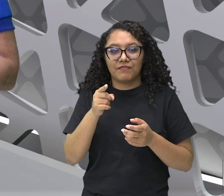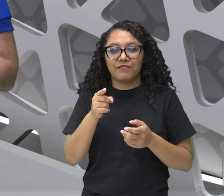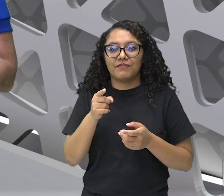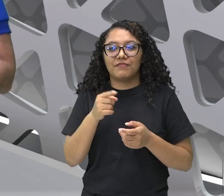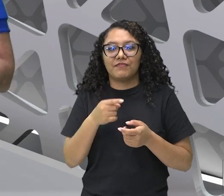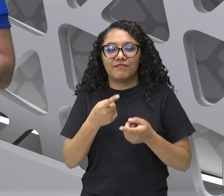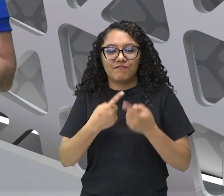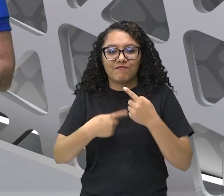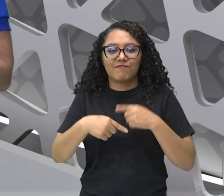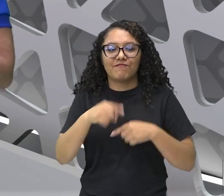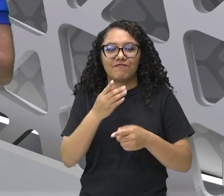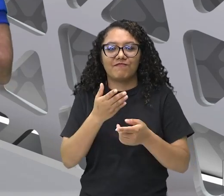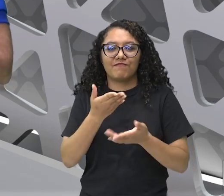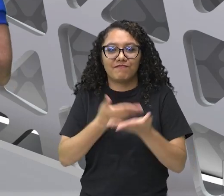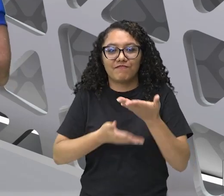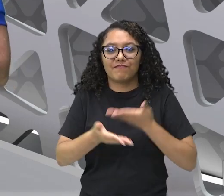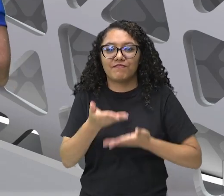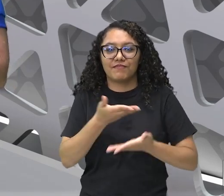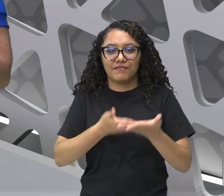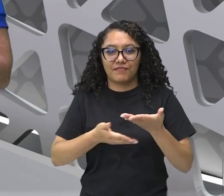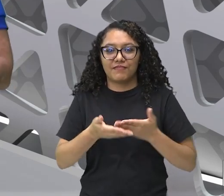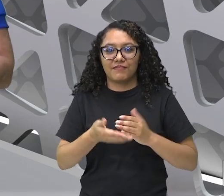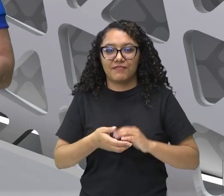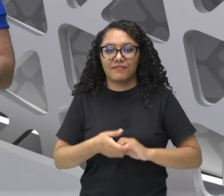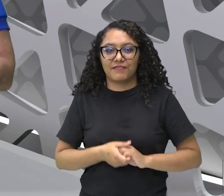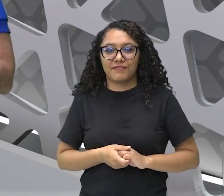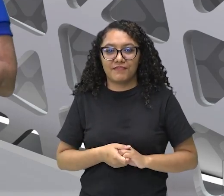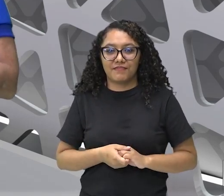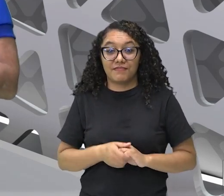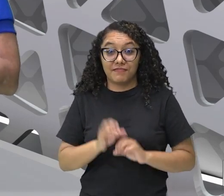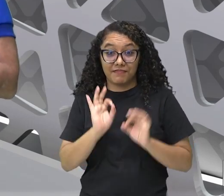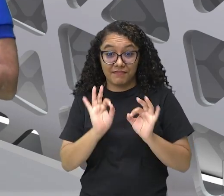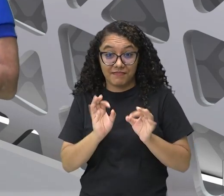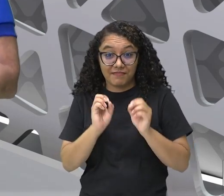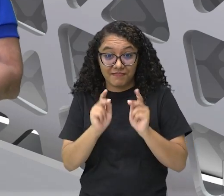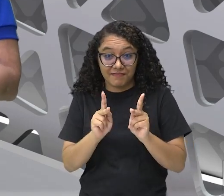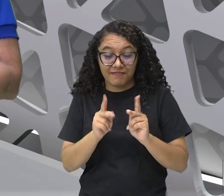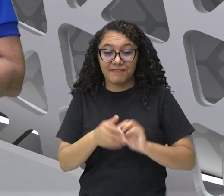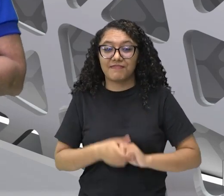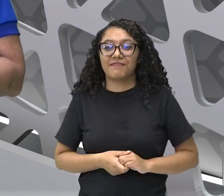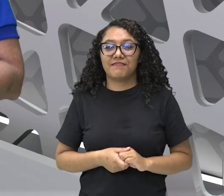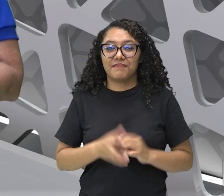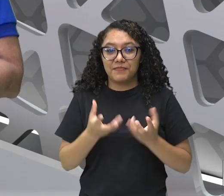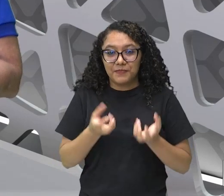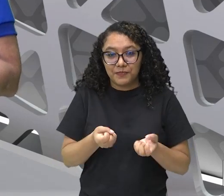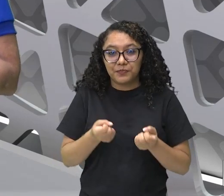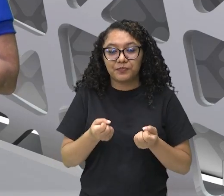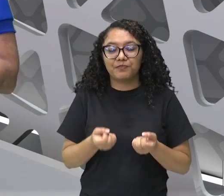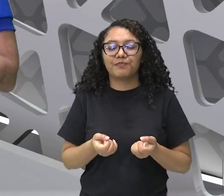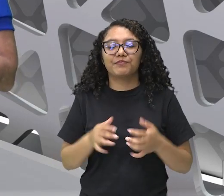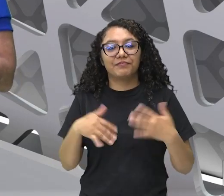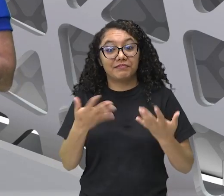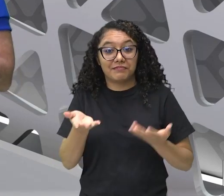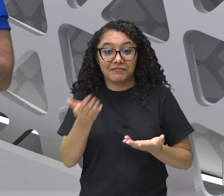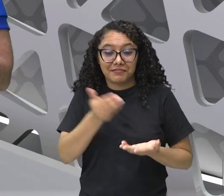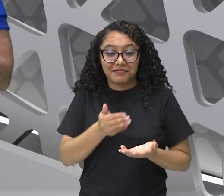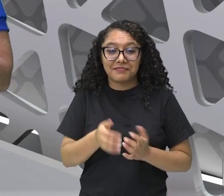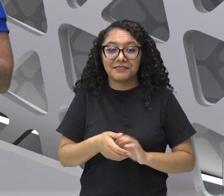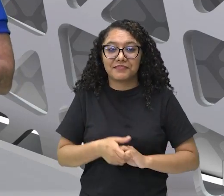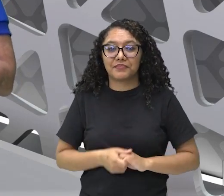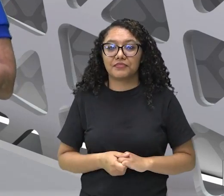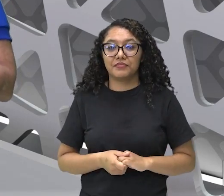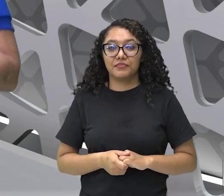maravilhas em participação de vocês. Podemos contar com vocês? Então vamos lá para